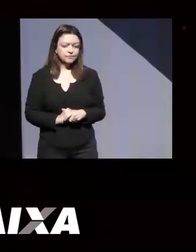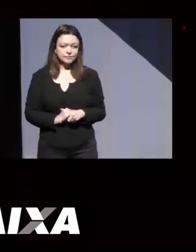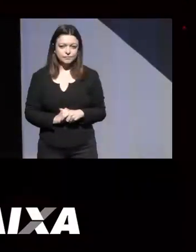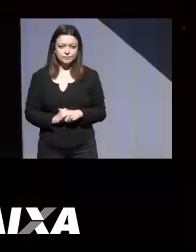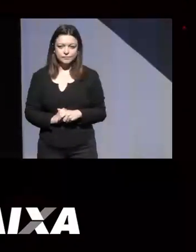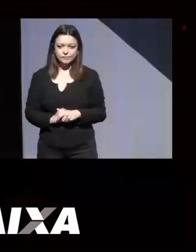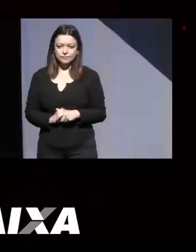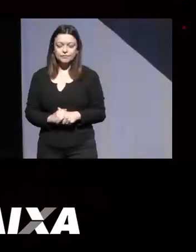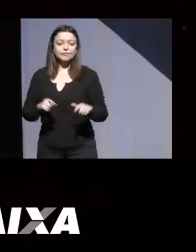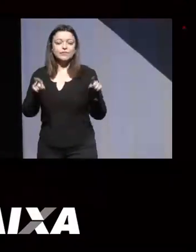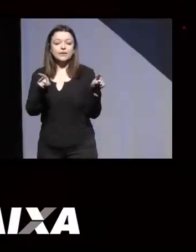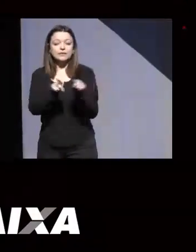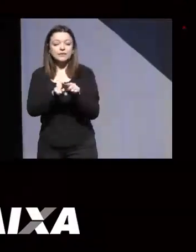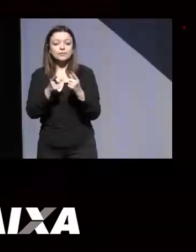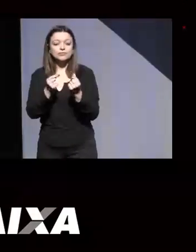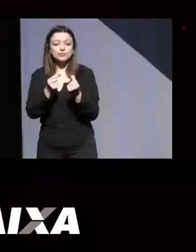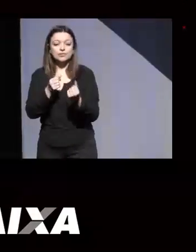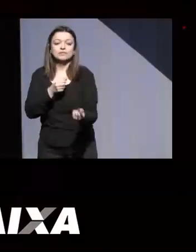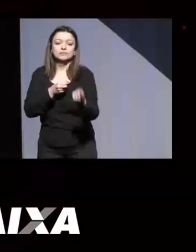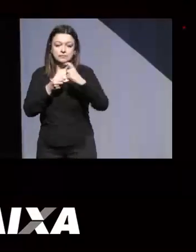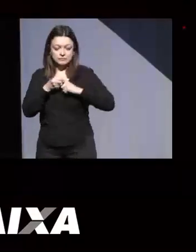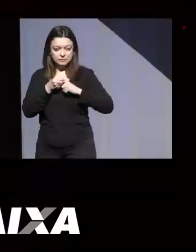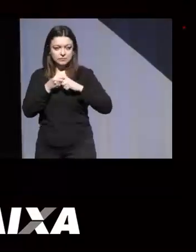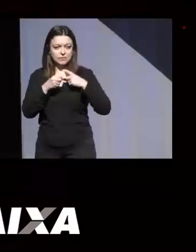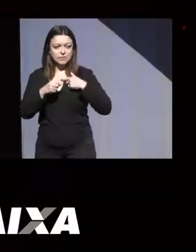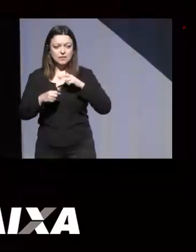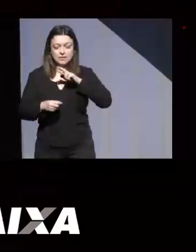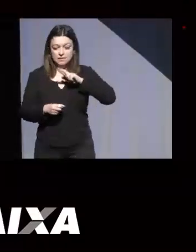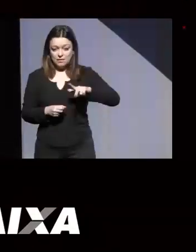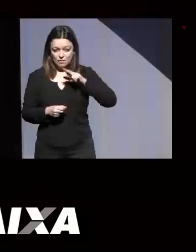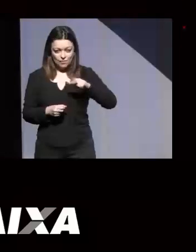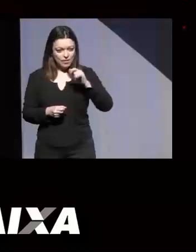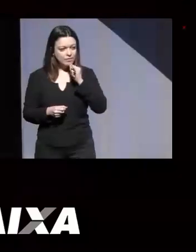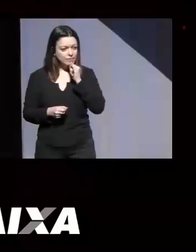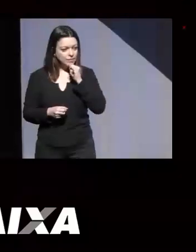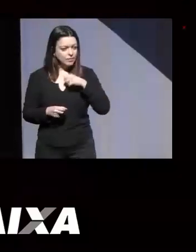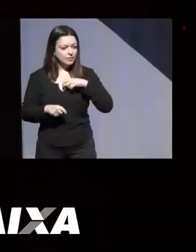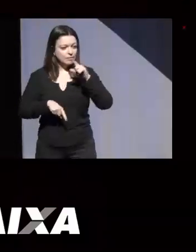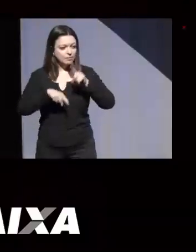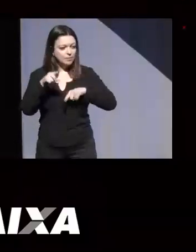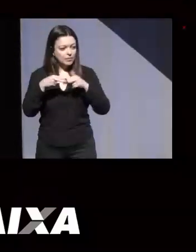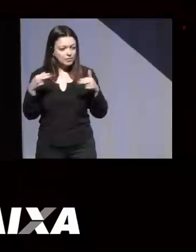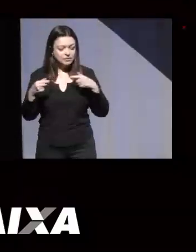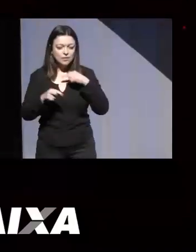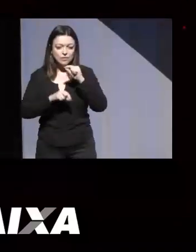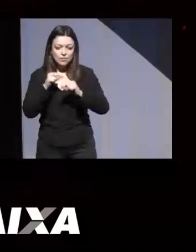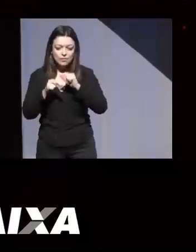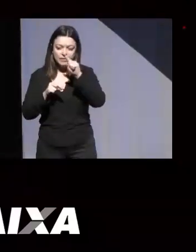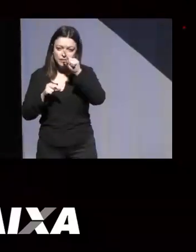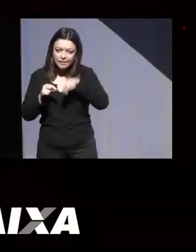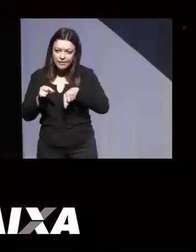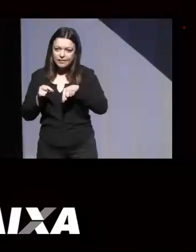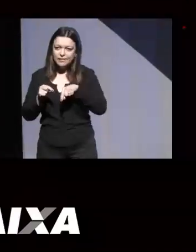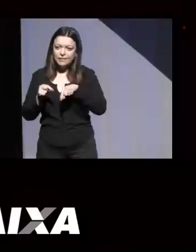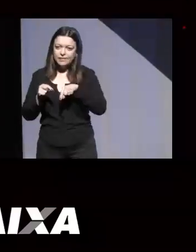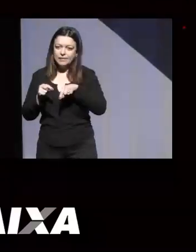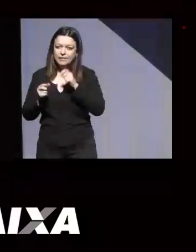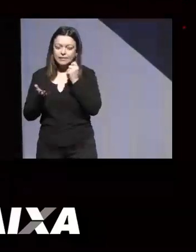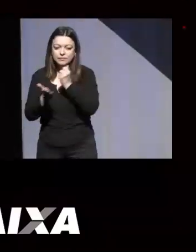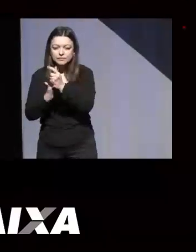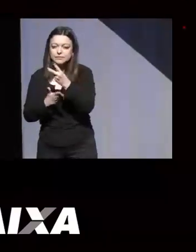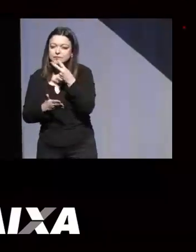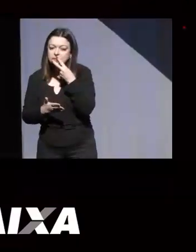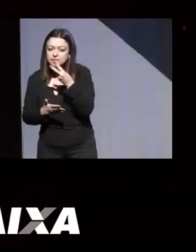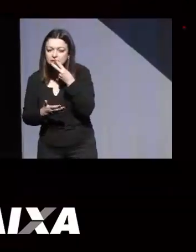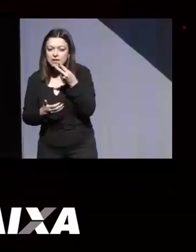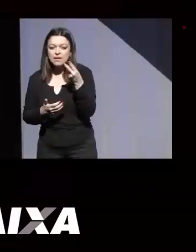O cashback não se aplica aos produtos sujeitos ao imposto seletivo. Ou seja, se eu comprar